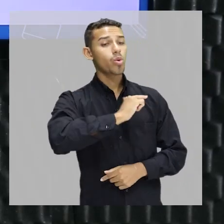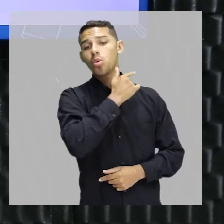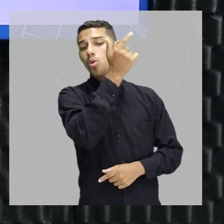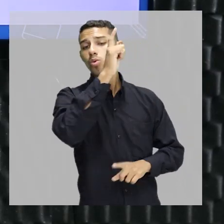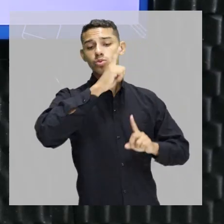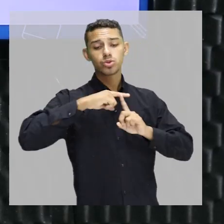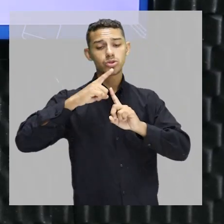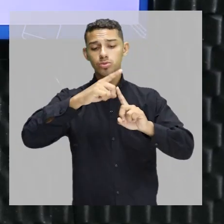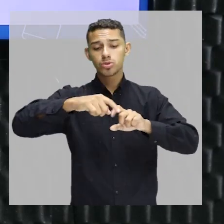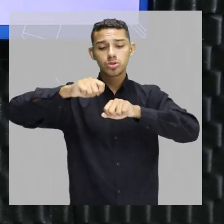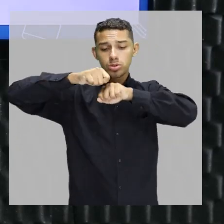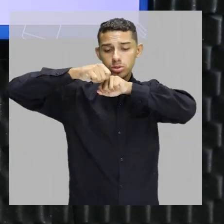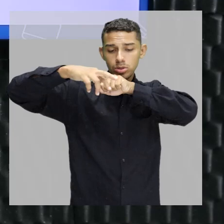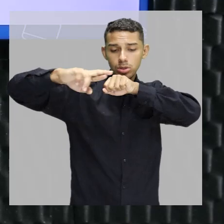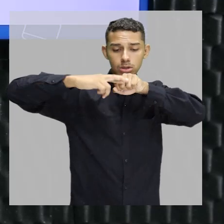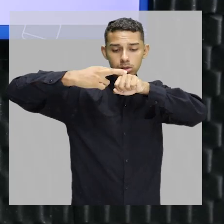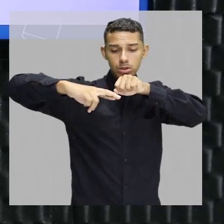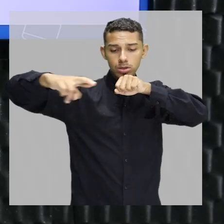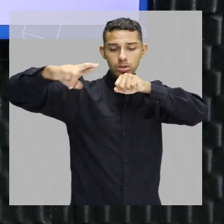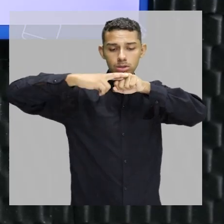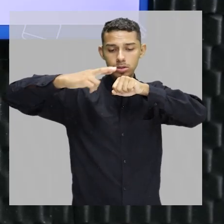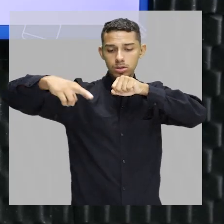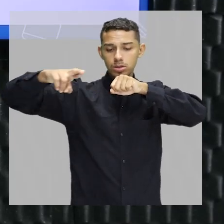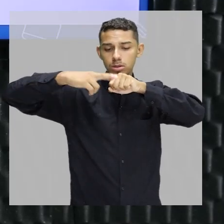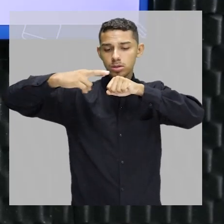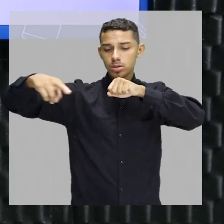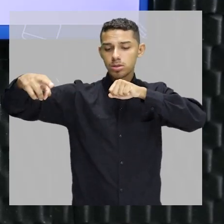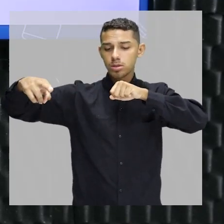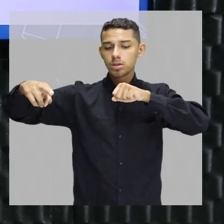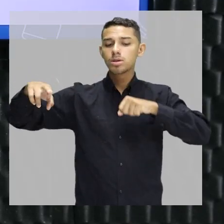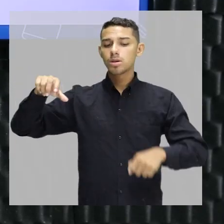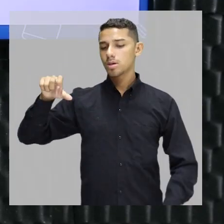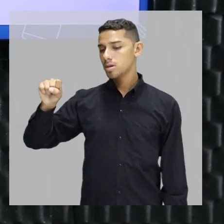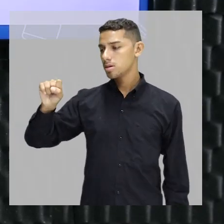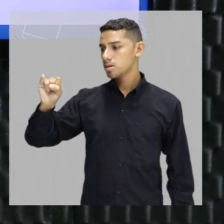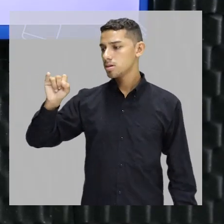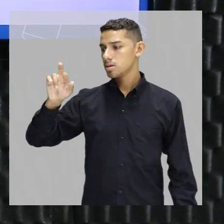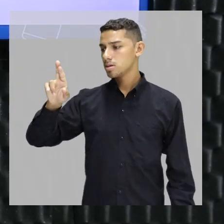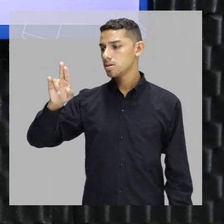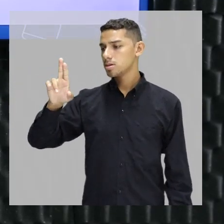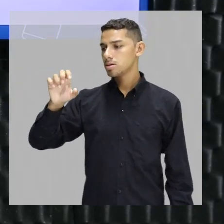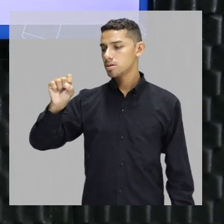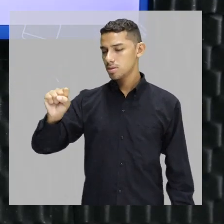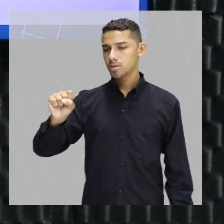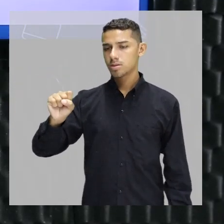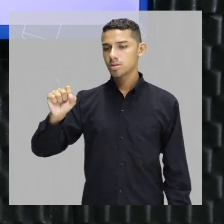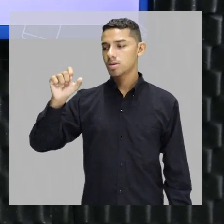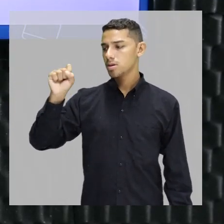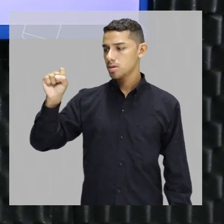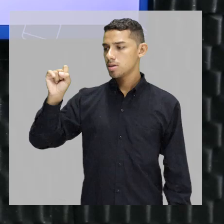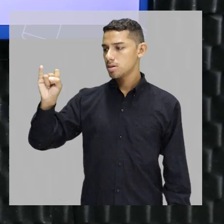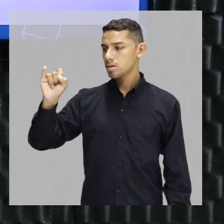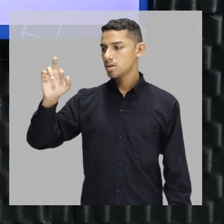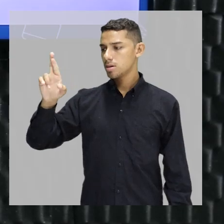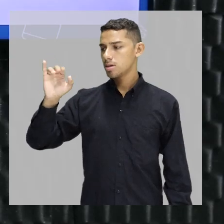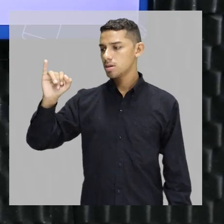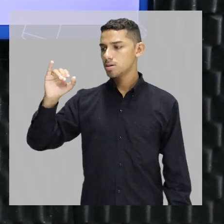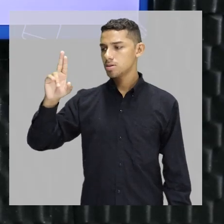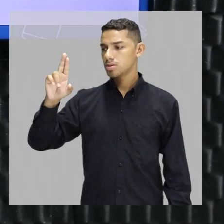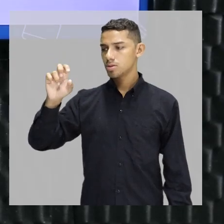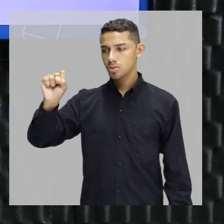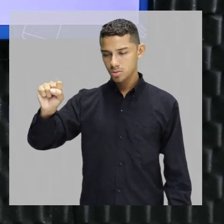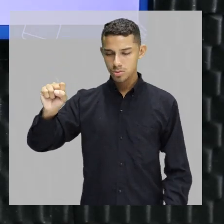tipo de radiação, por exemplo, que é o caso do Sirius. Ok? Então ele acelera partículas para obter